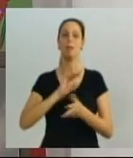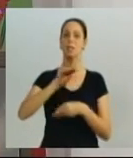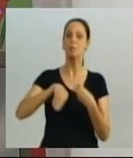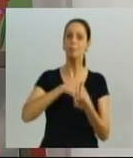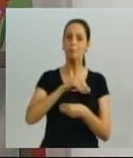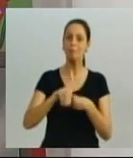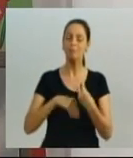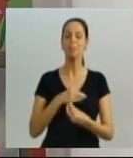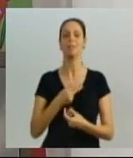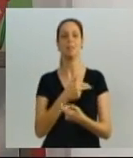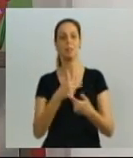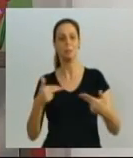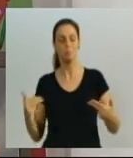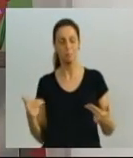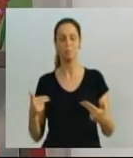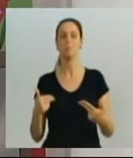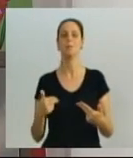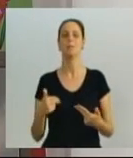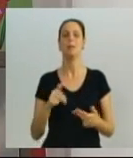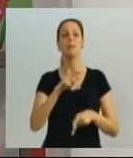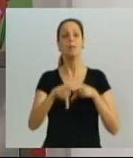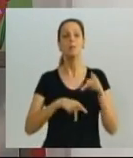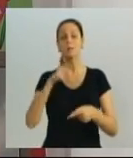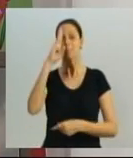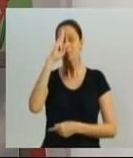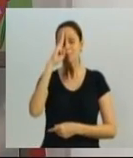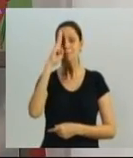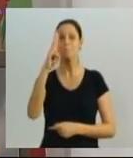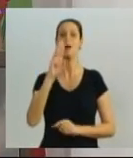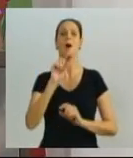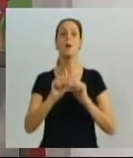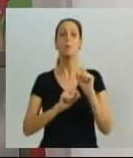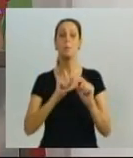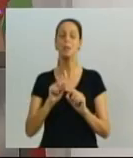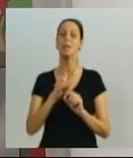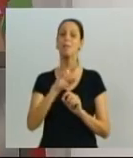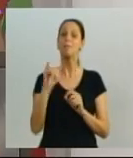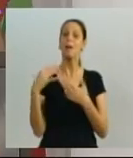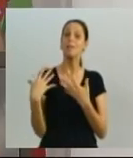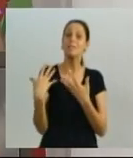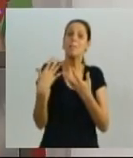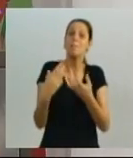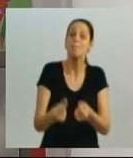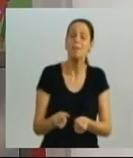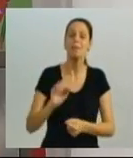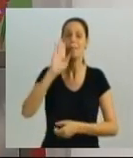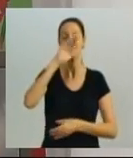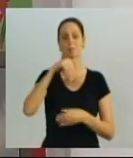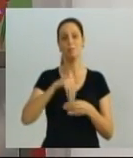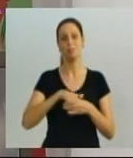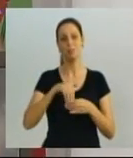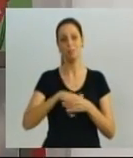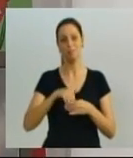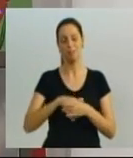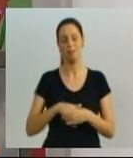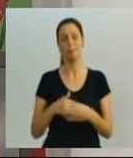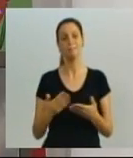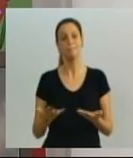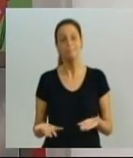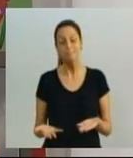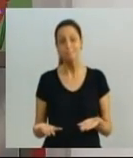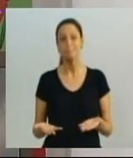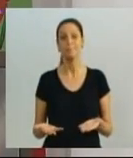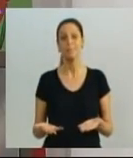no fato, a população que é a principal, que vai receber os candidatos a vereador. Eu possivelmente não